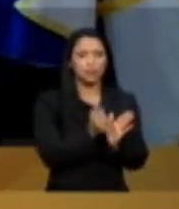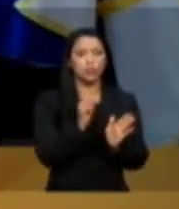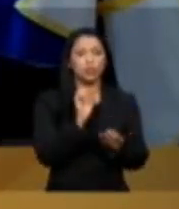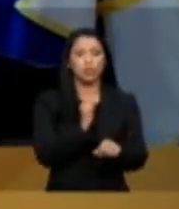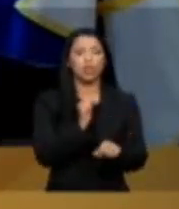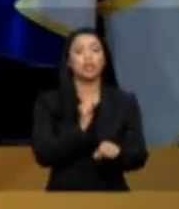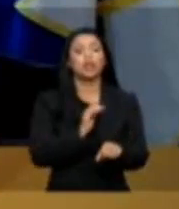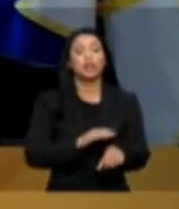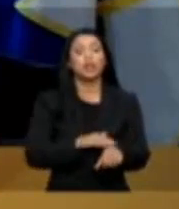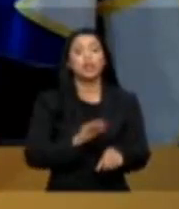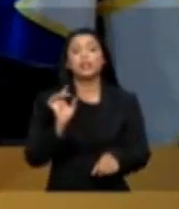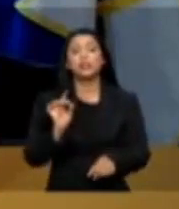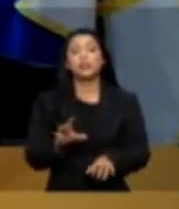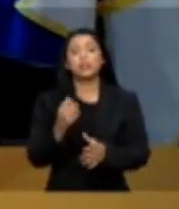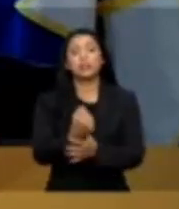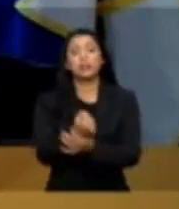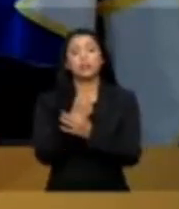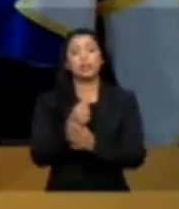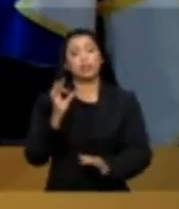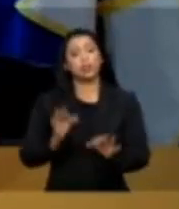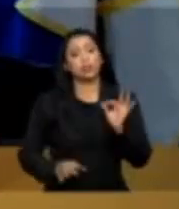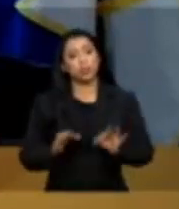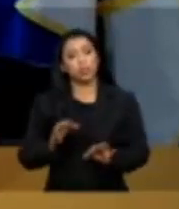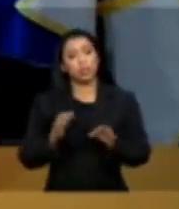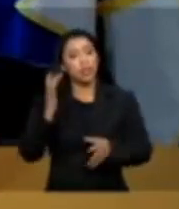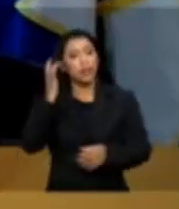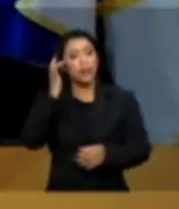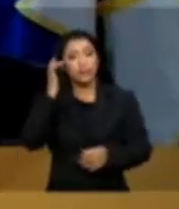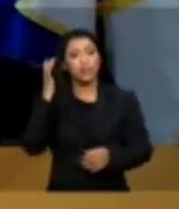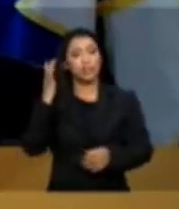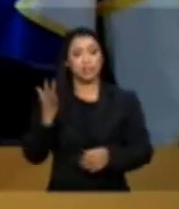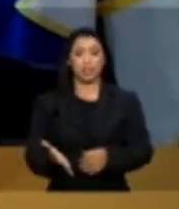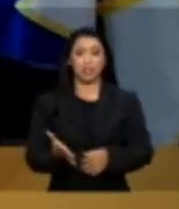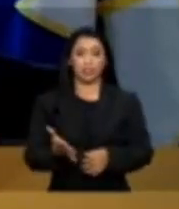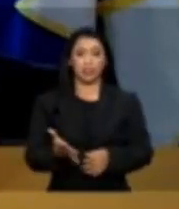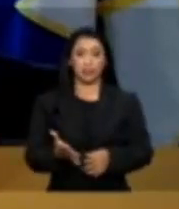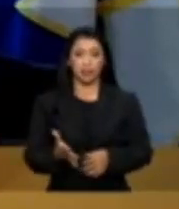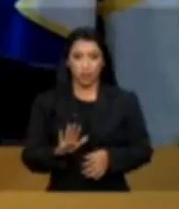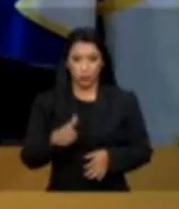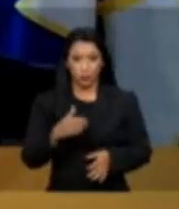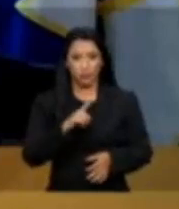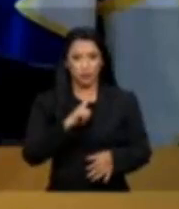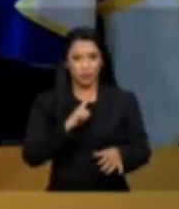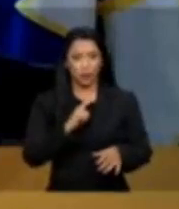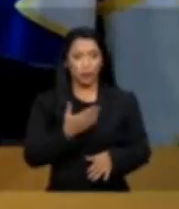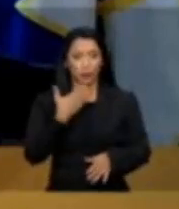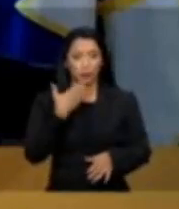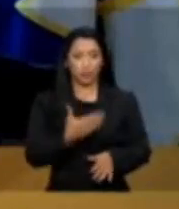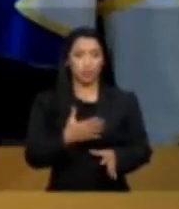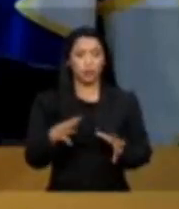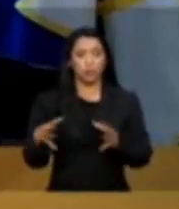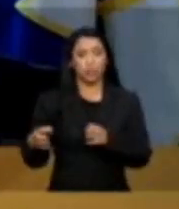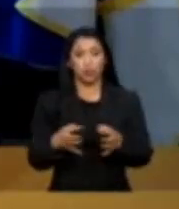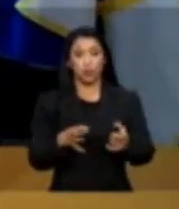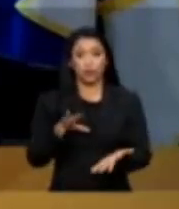jurídica, ou seja, esclarece e facilita a reivindicação dessas terras, na eventualidade de conflito